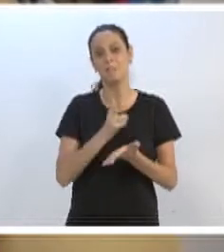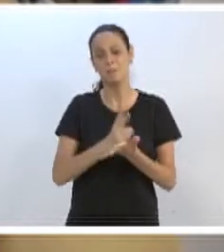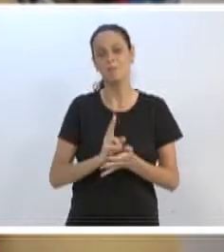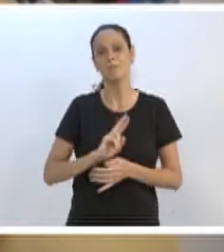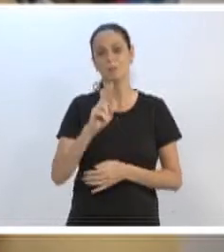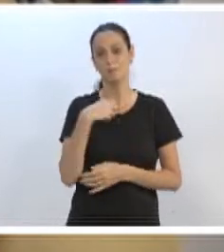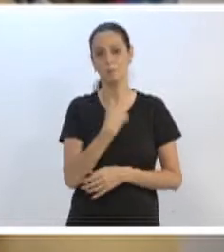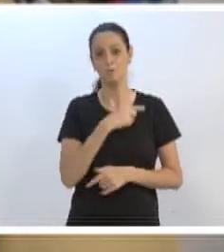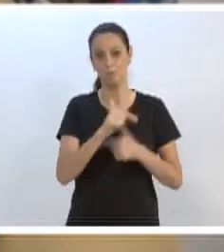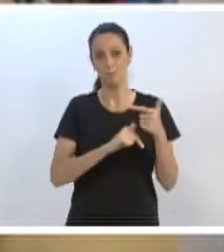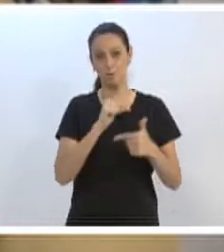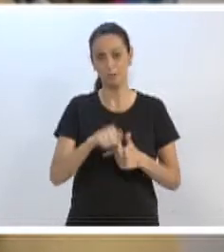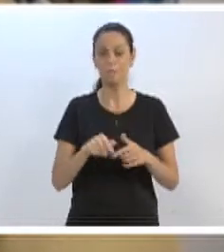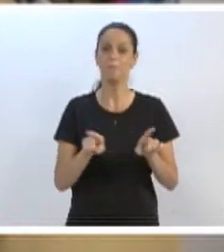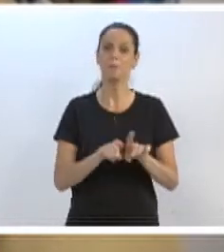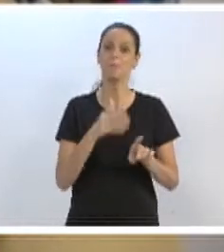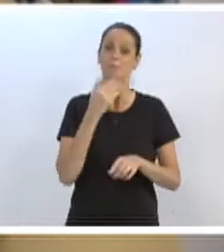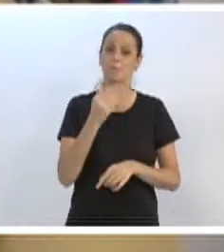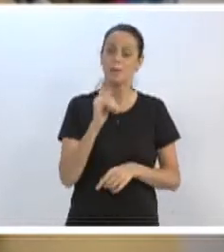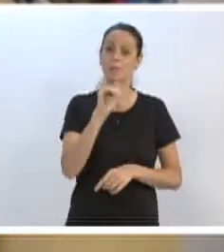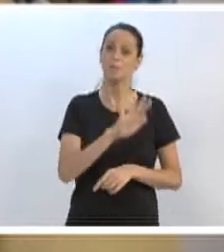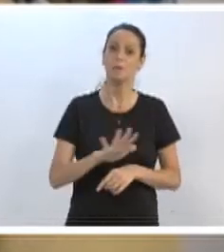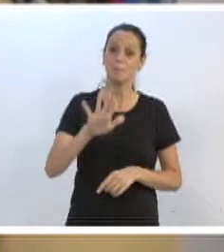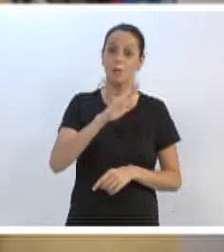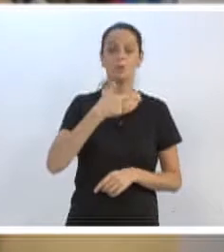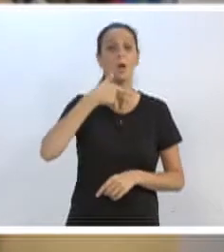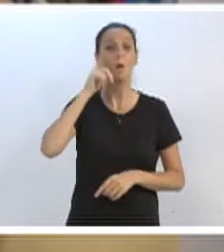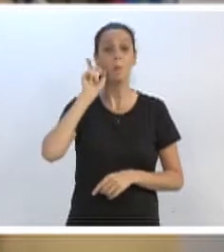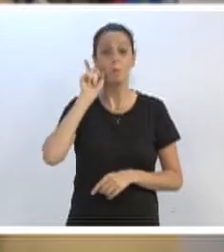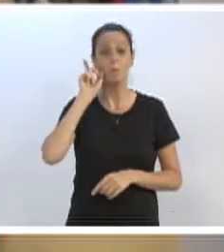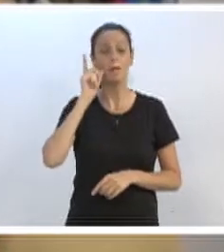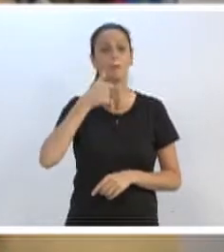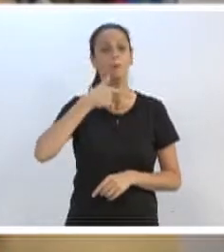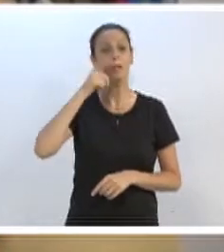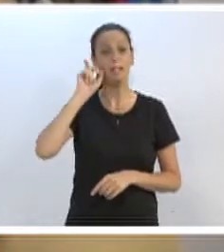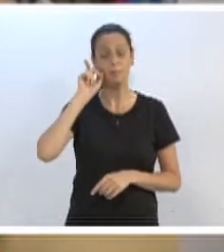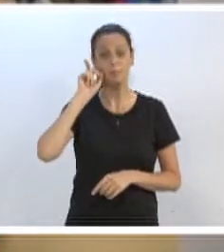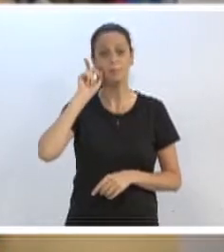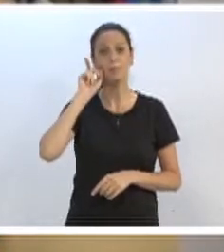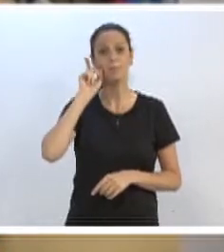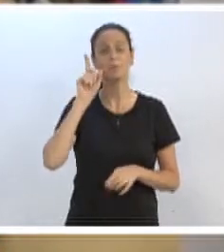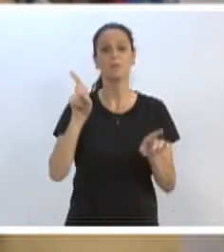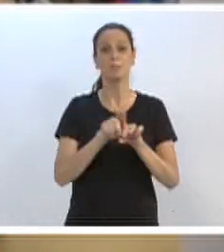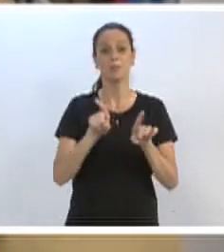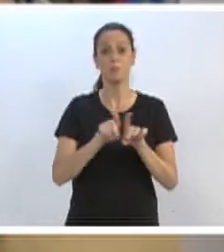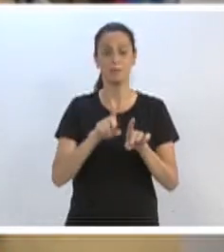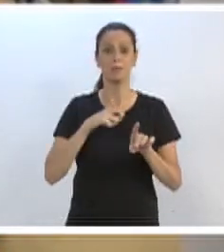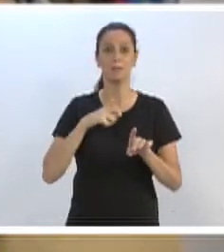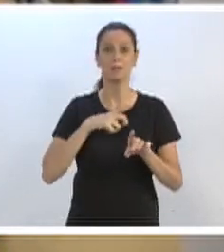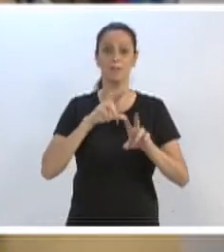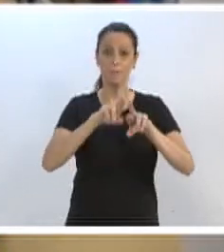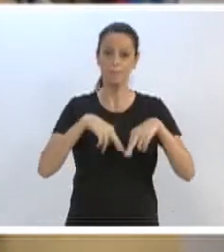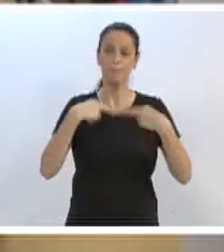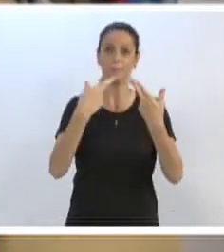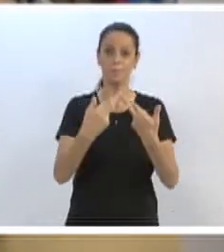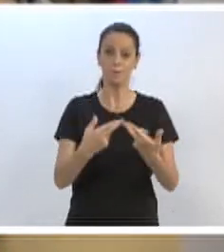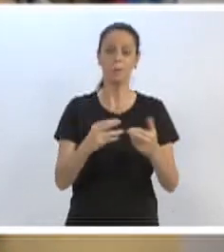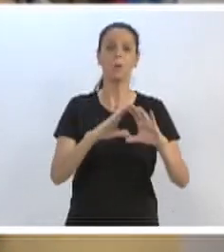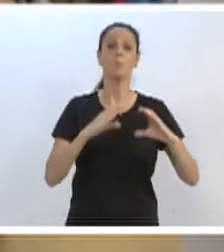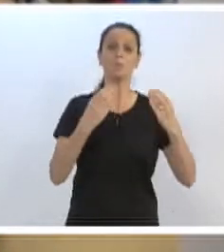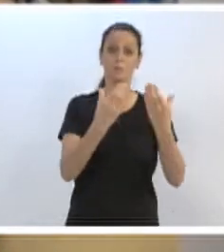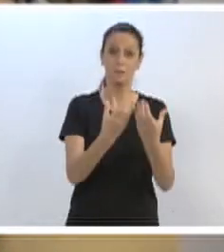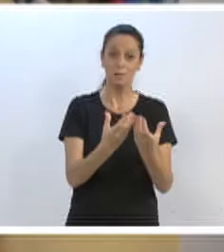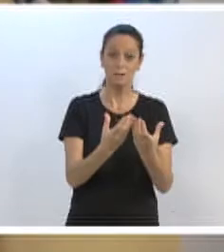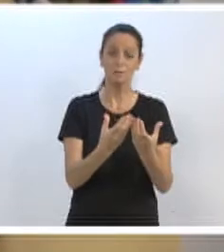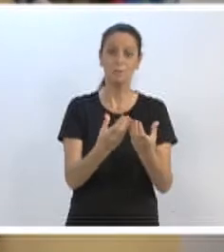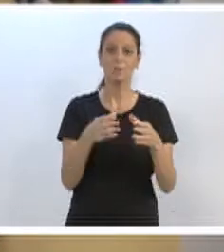queria pedir também umas imagens, Ari, que na terça-feira nós tivemos também uma reunião comunitária, eu fui procurado aqui por